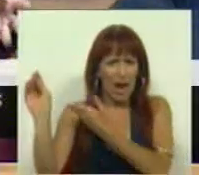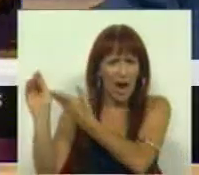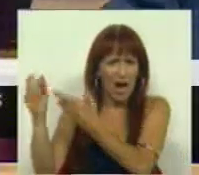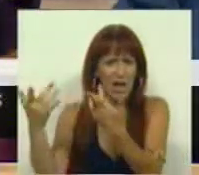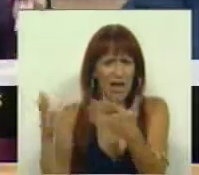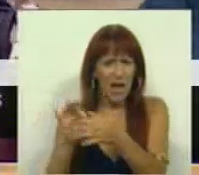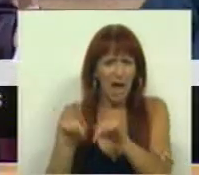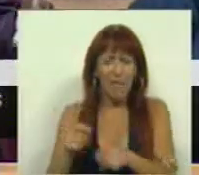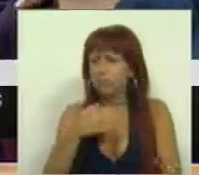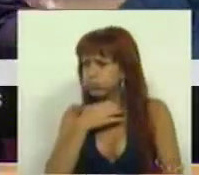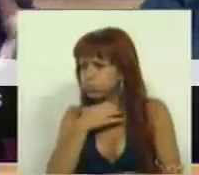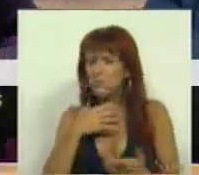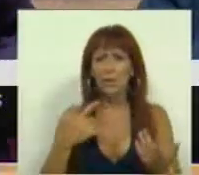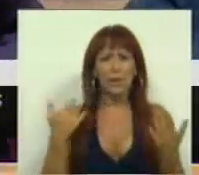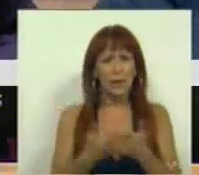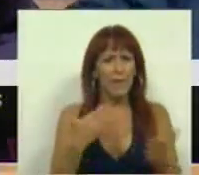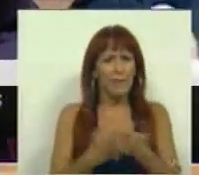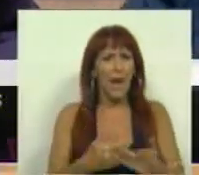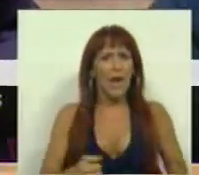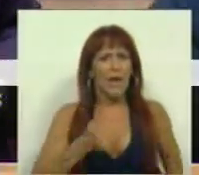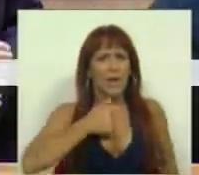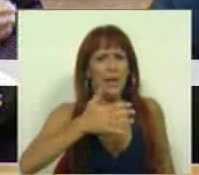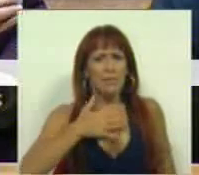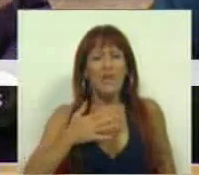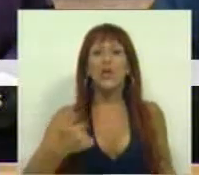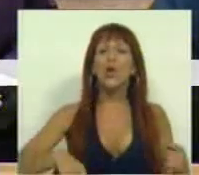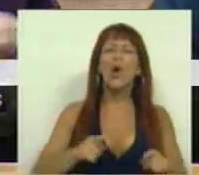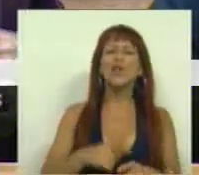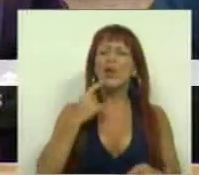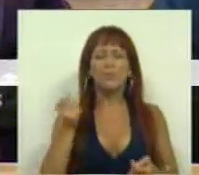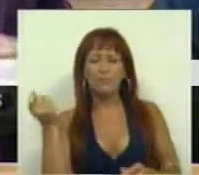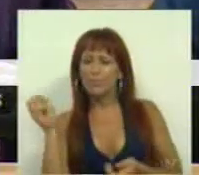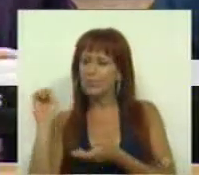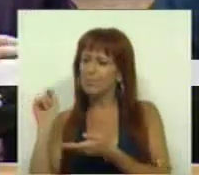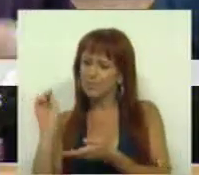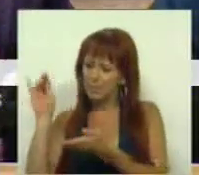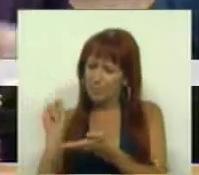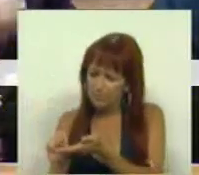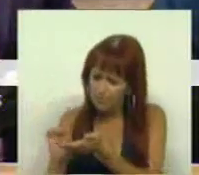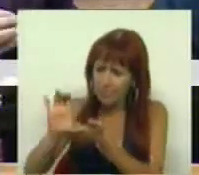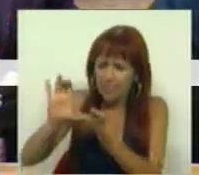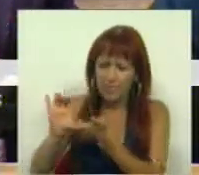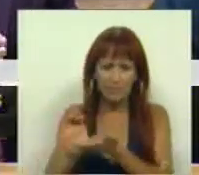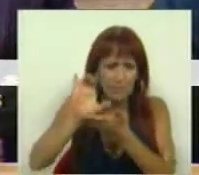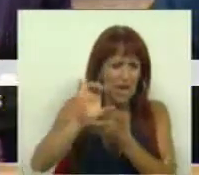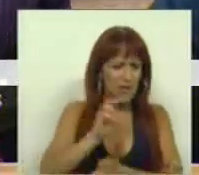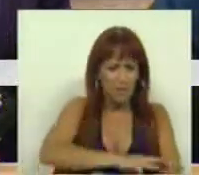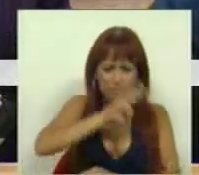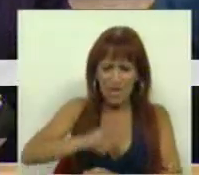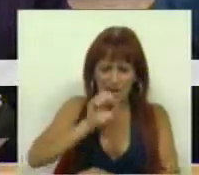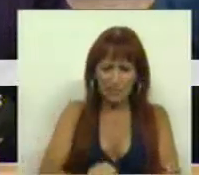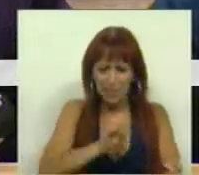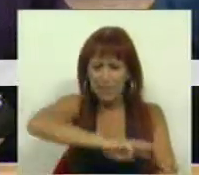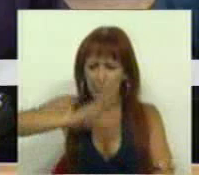e em relação à asfixia que está a provocar às empresas estamos a recapitalizar a banca milhares de milhões de euros para